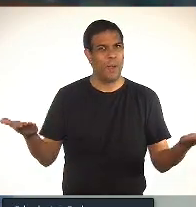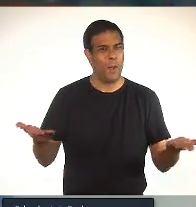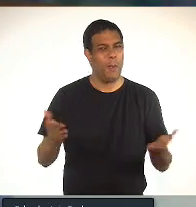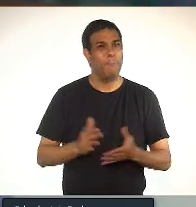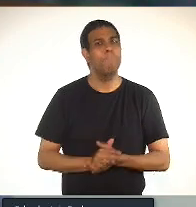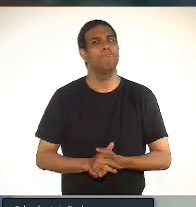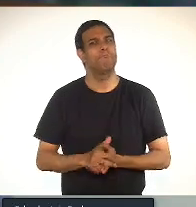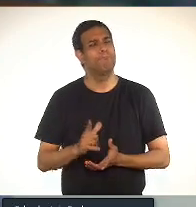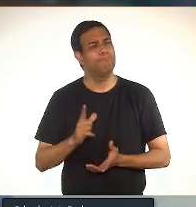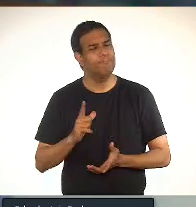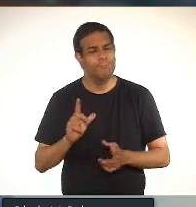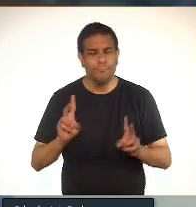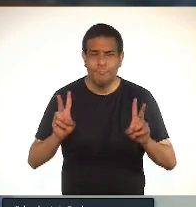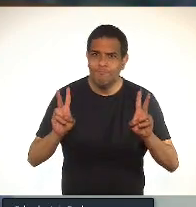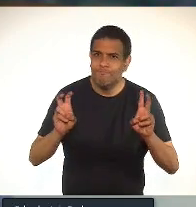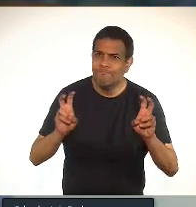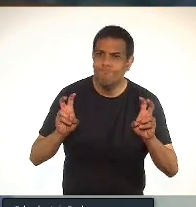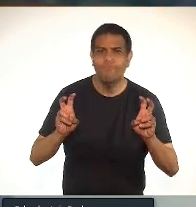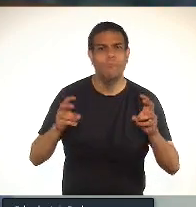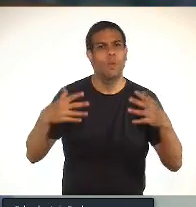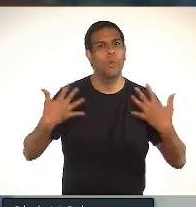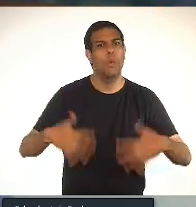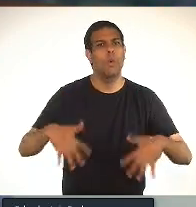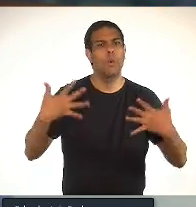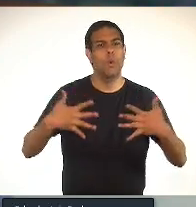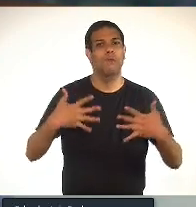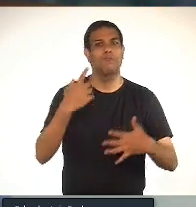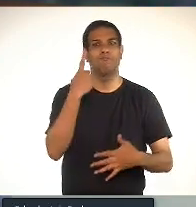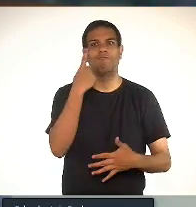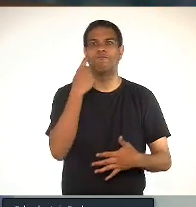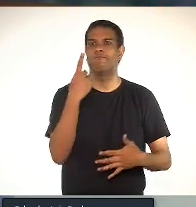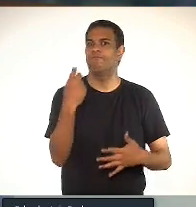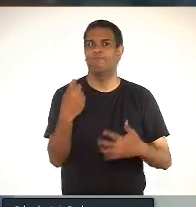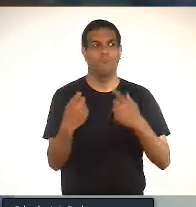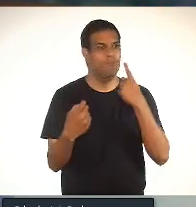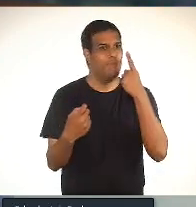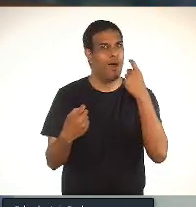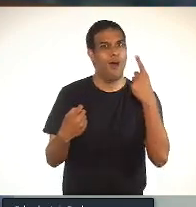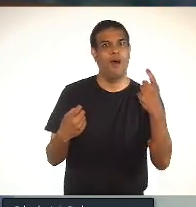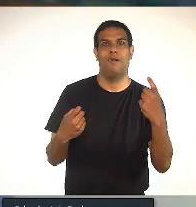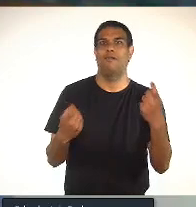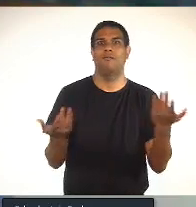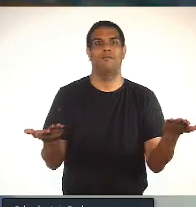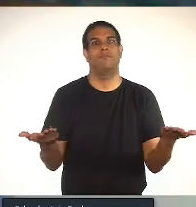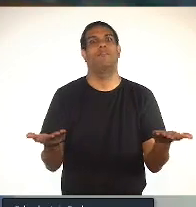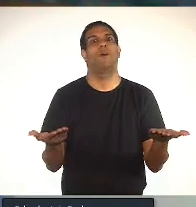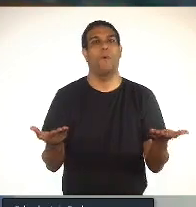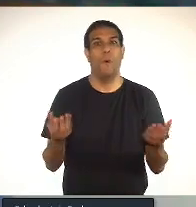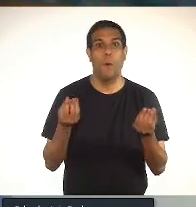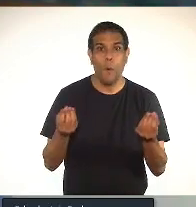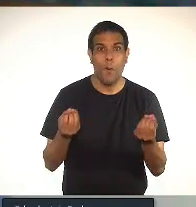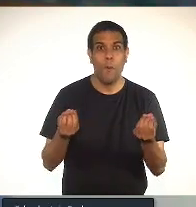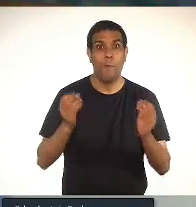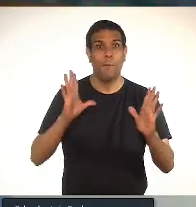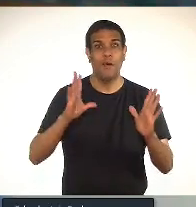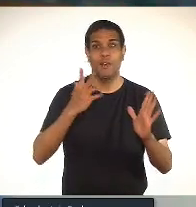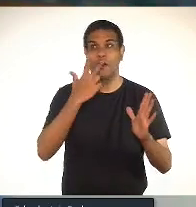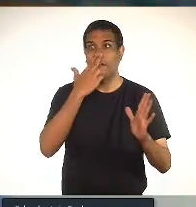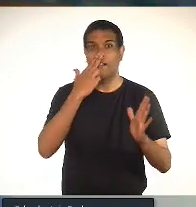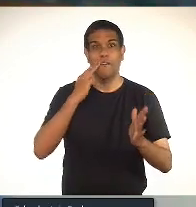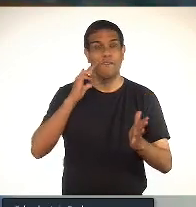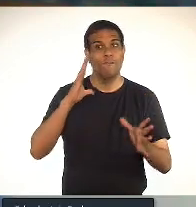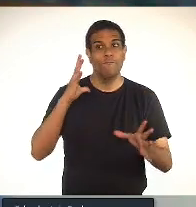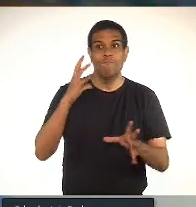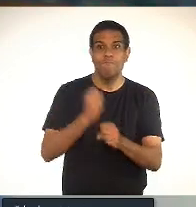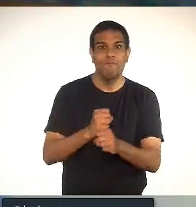que é o tema hoje de maior interesse, porque estamos a 10 dias do